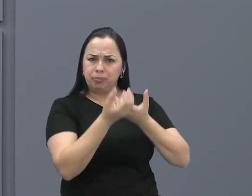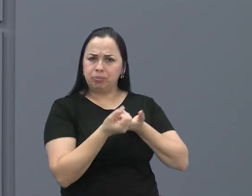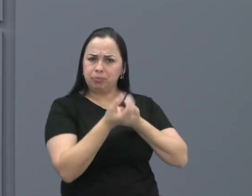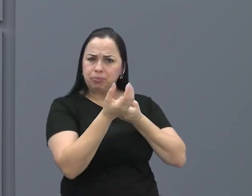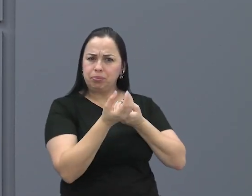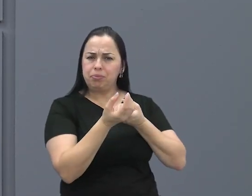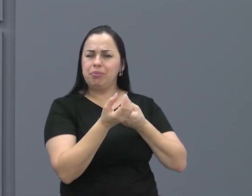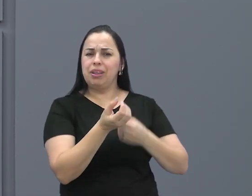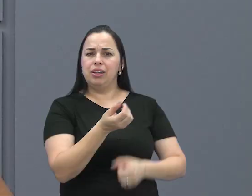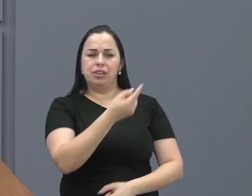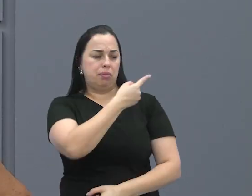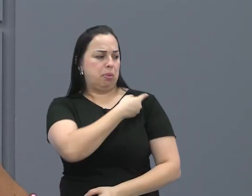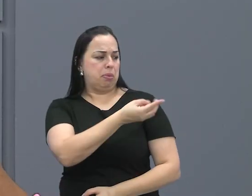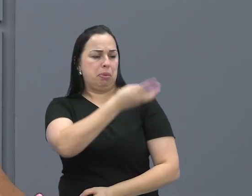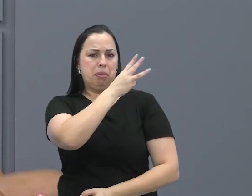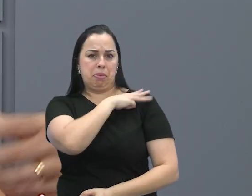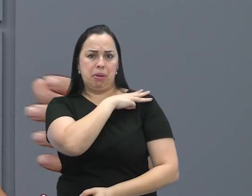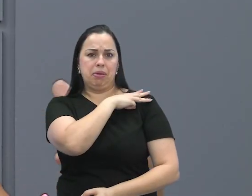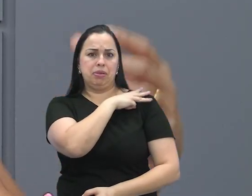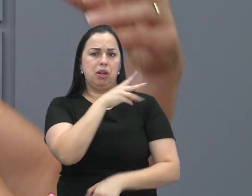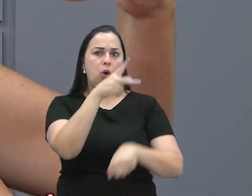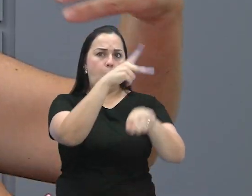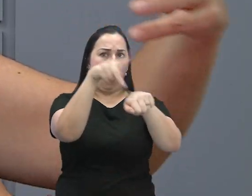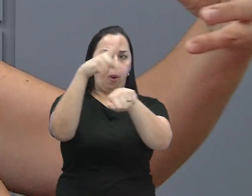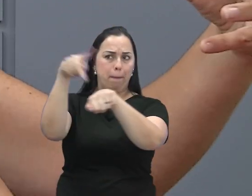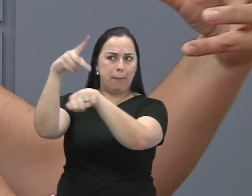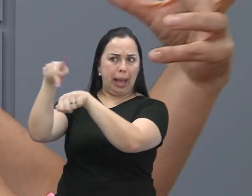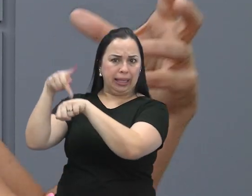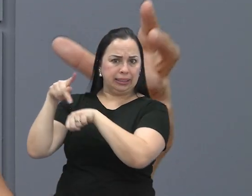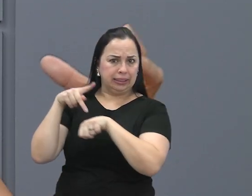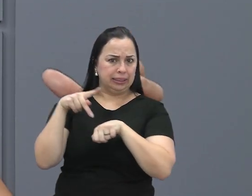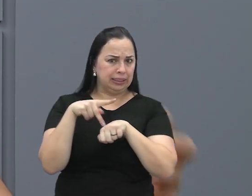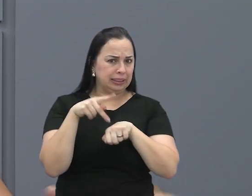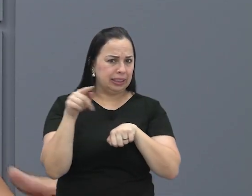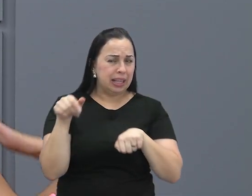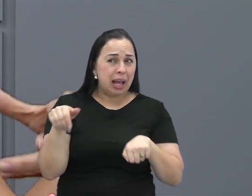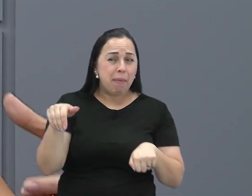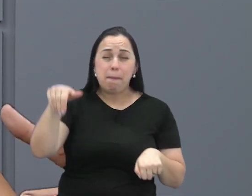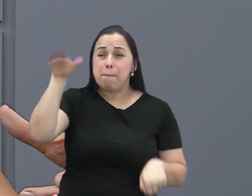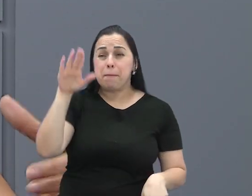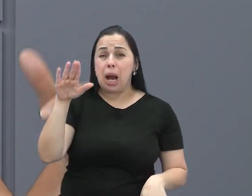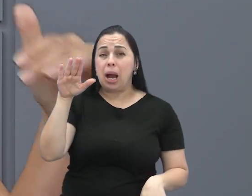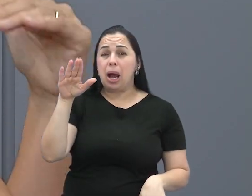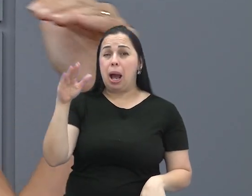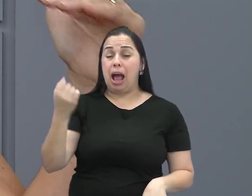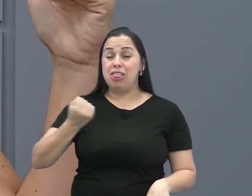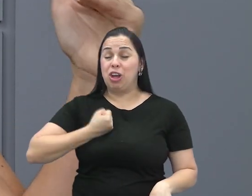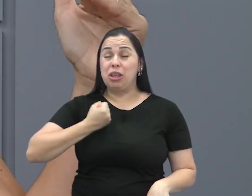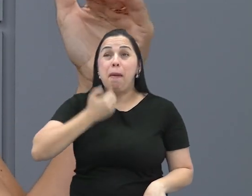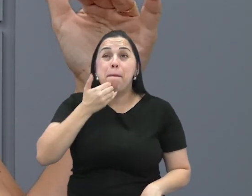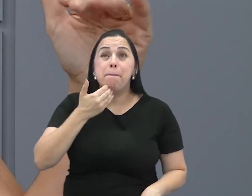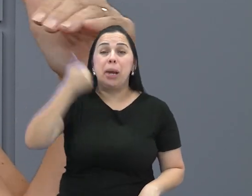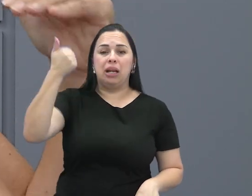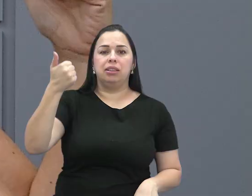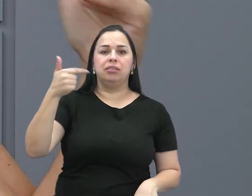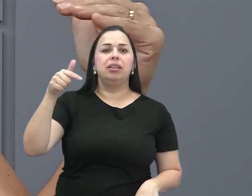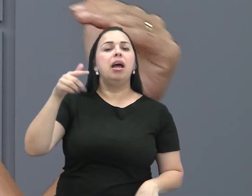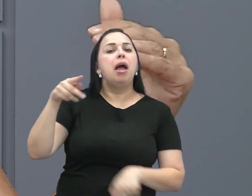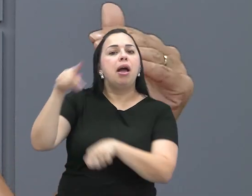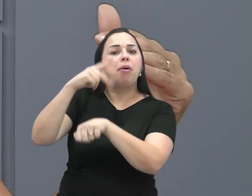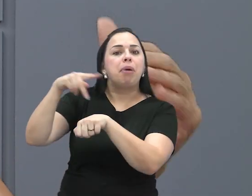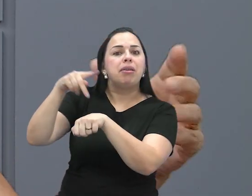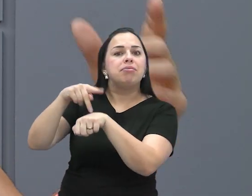que é uma avaliação do ensino médio de vários países, e os países que têm mais nota, a